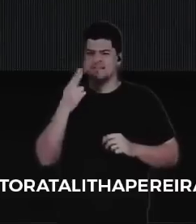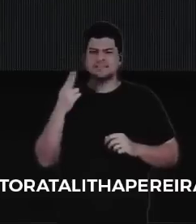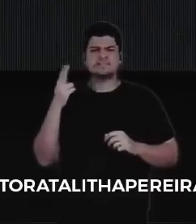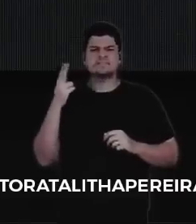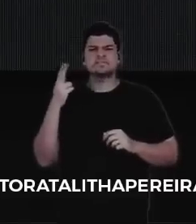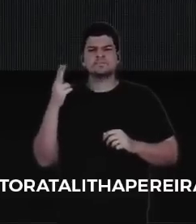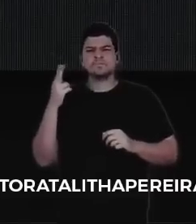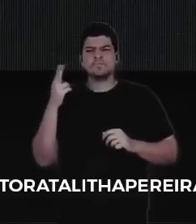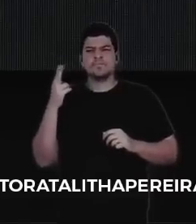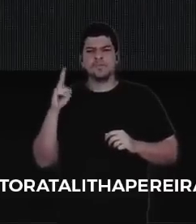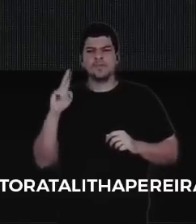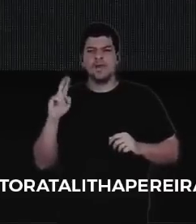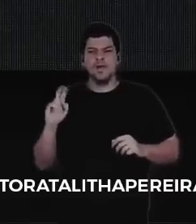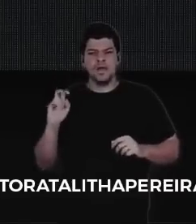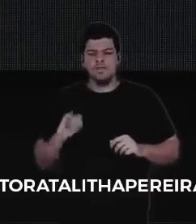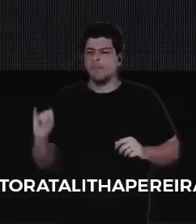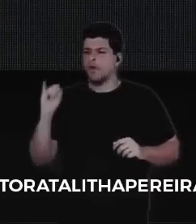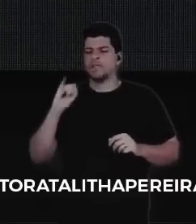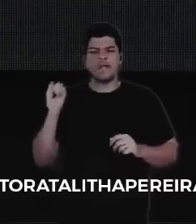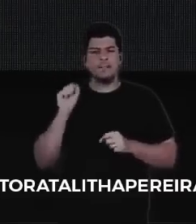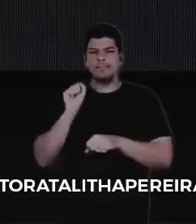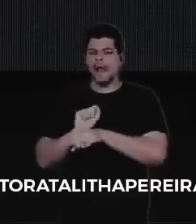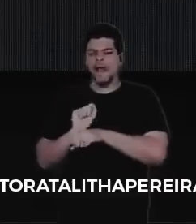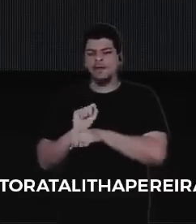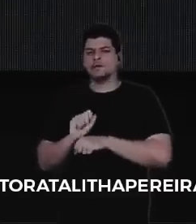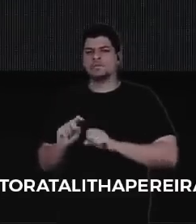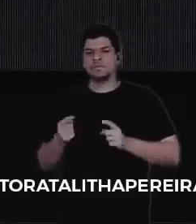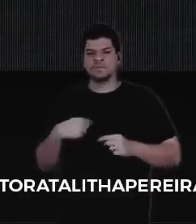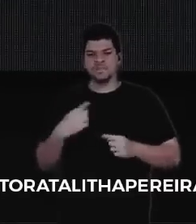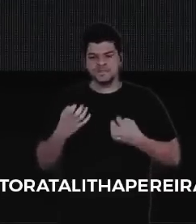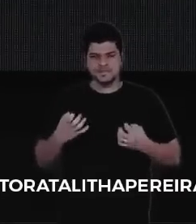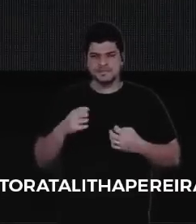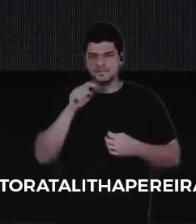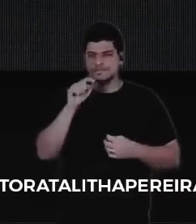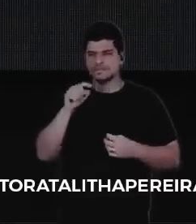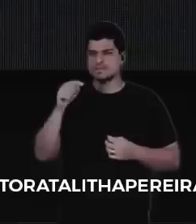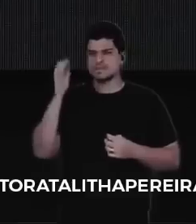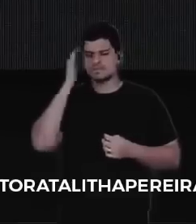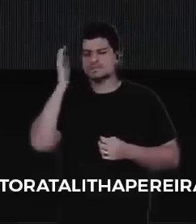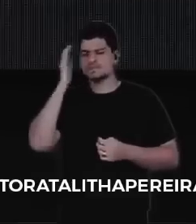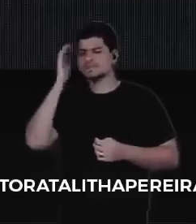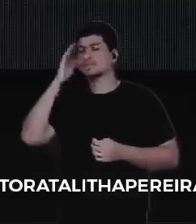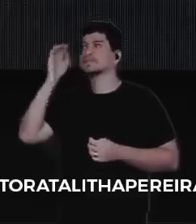Mas hoje eu quero que você enxergue isso com os olhos de Deus.